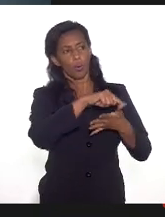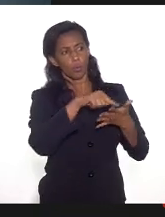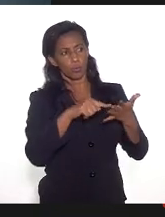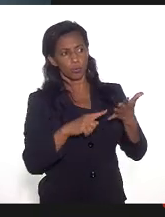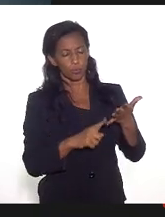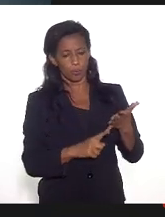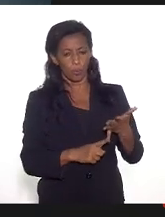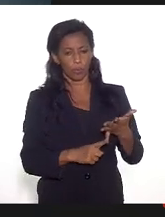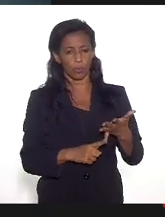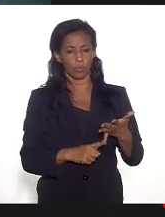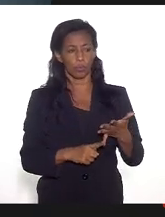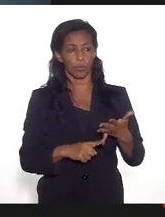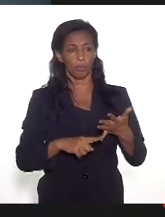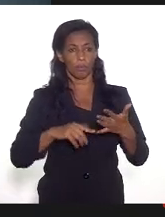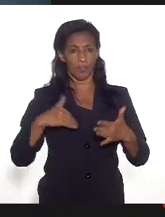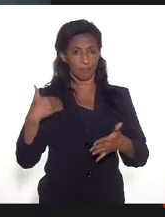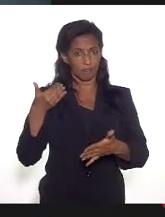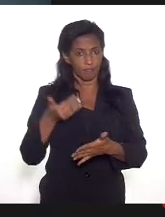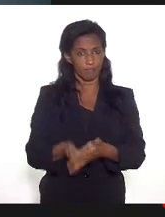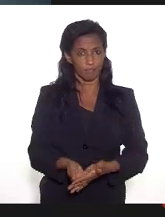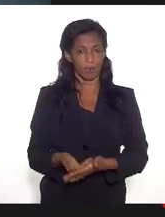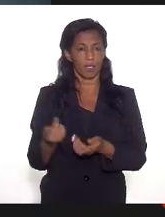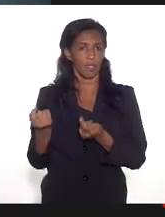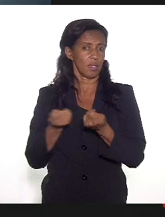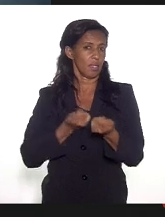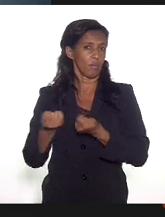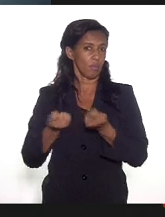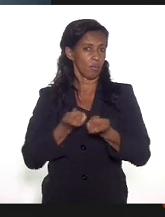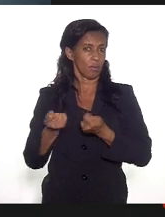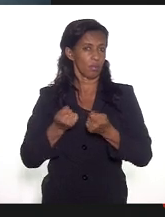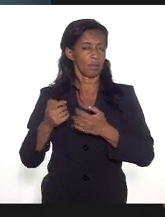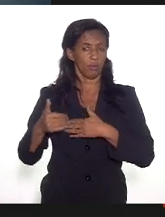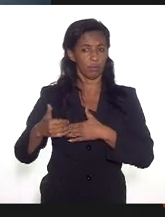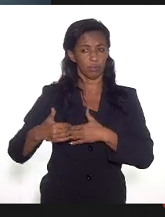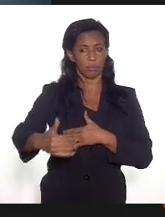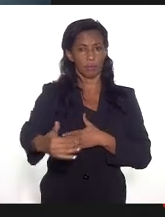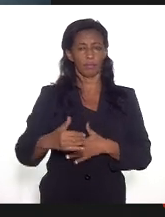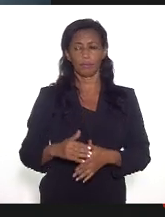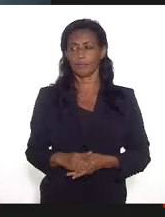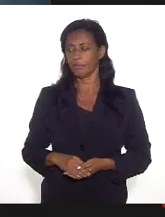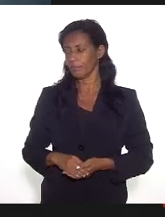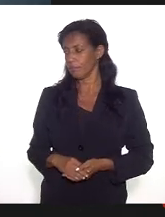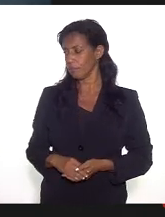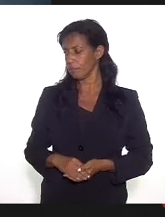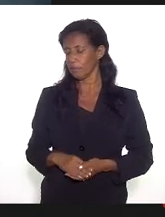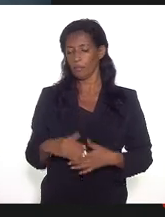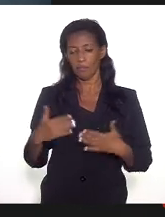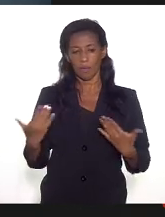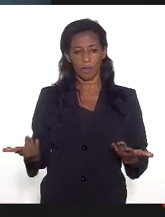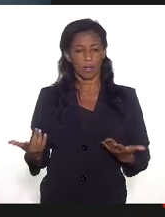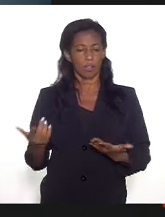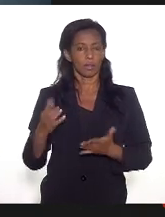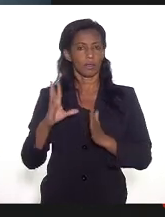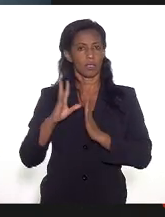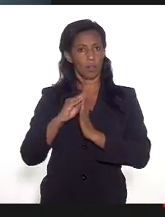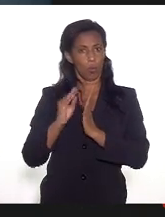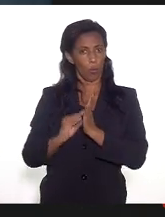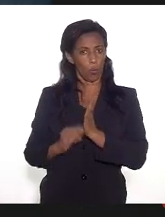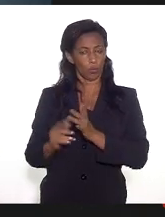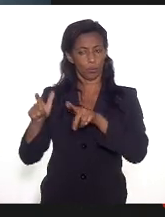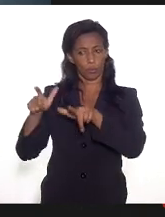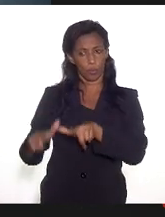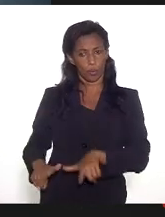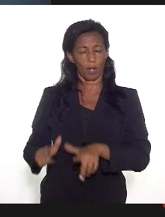né, para que de imediato essa economia já fosse alavancada, né, e que seria o conteúdo local,